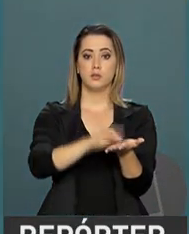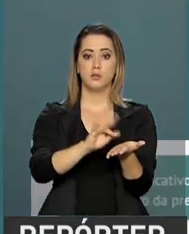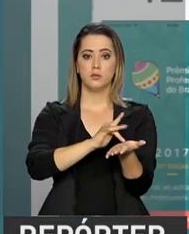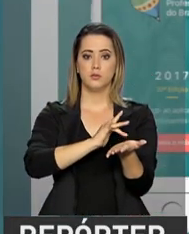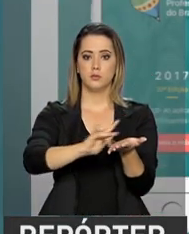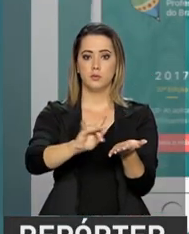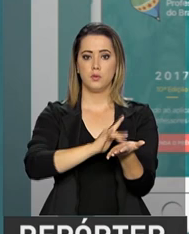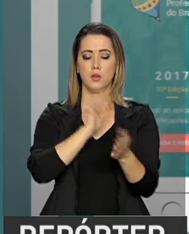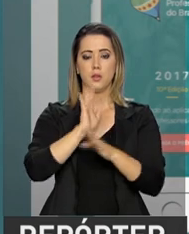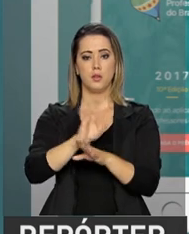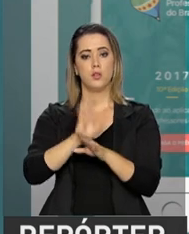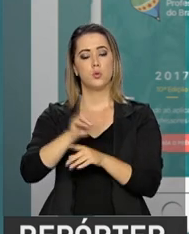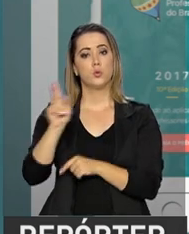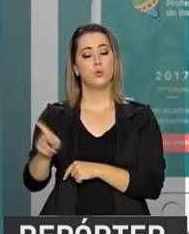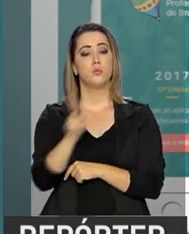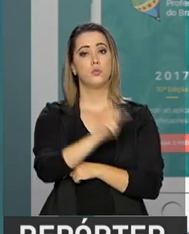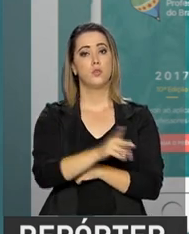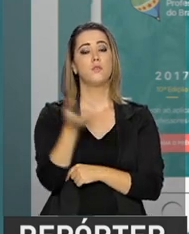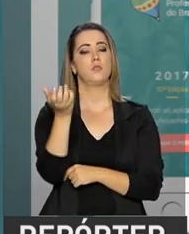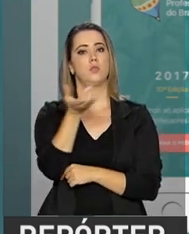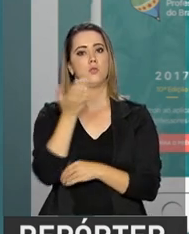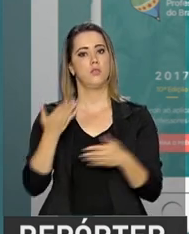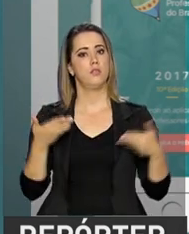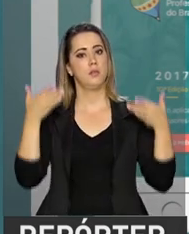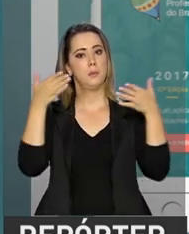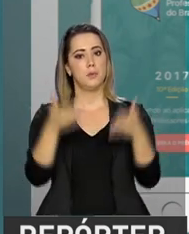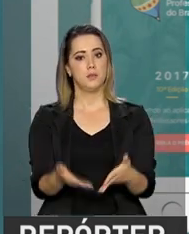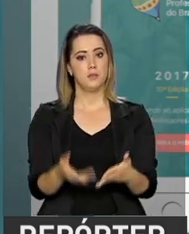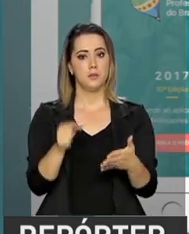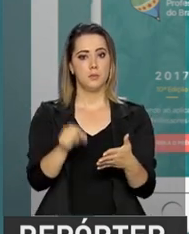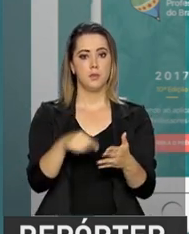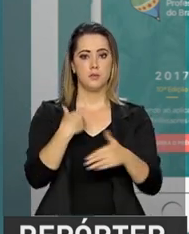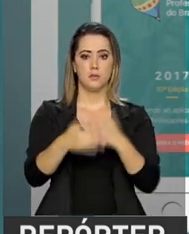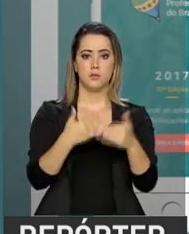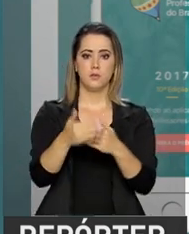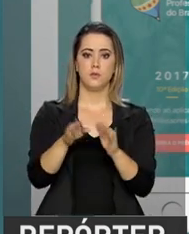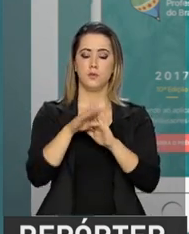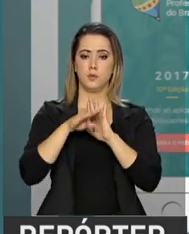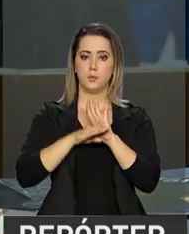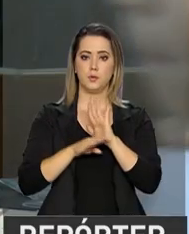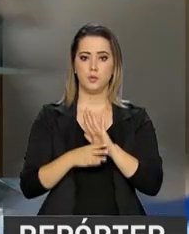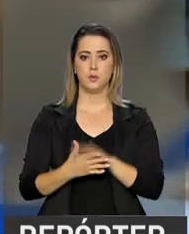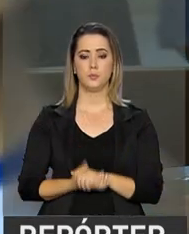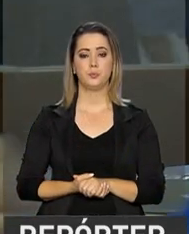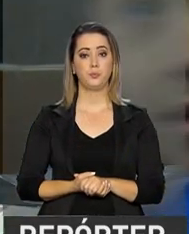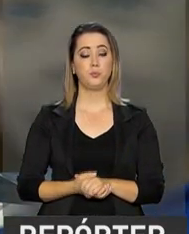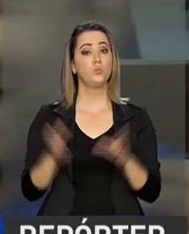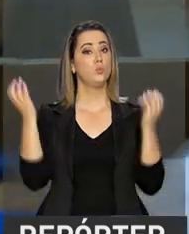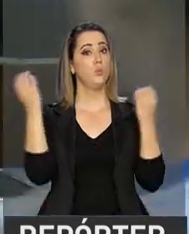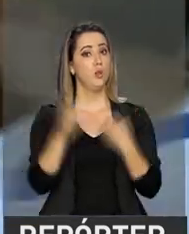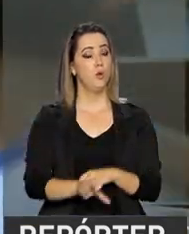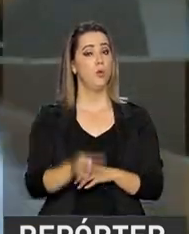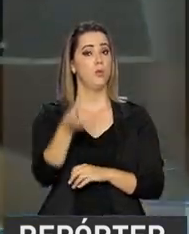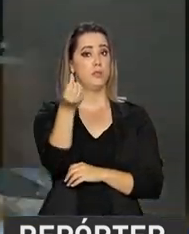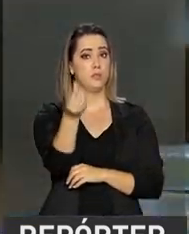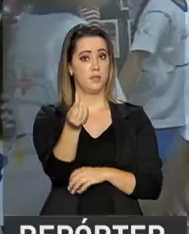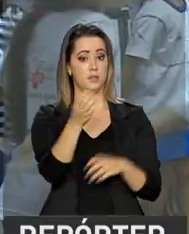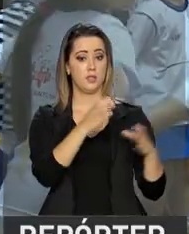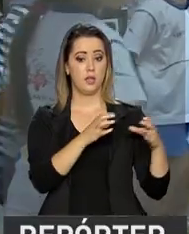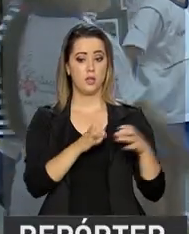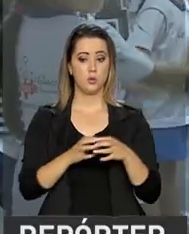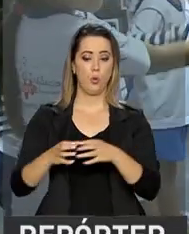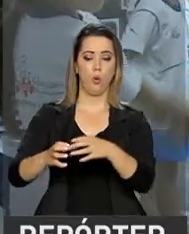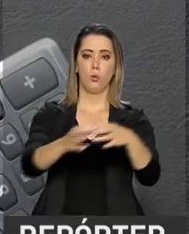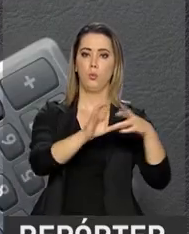que auxilia o professor que quer participar a desenvolver o projecto o concurso tem seis categorias